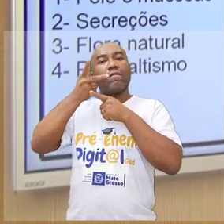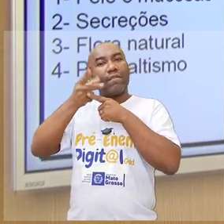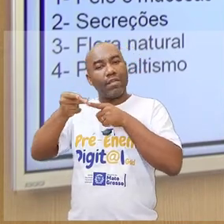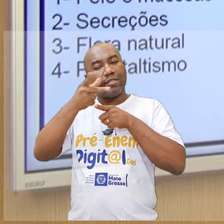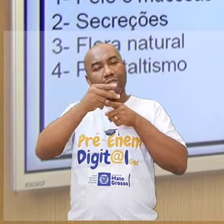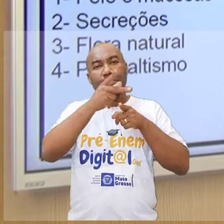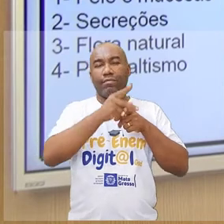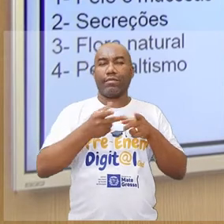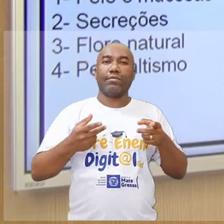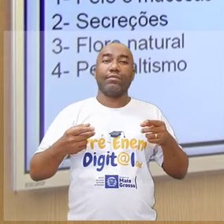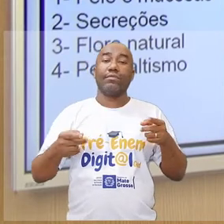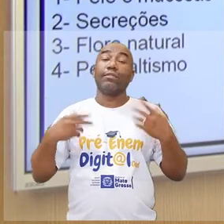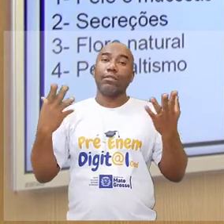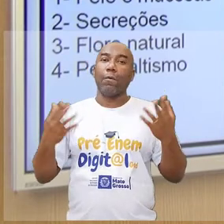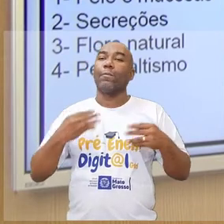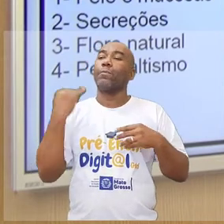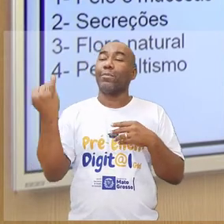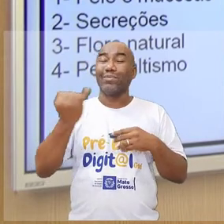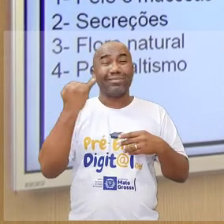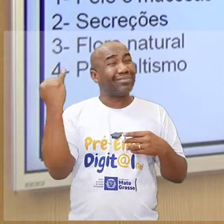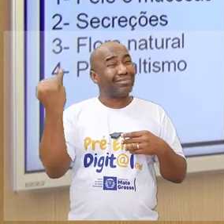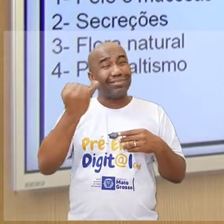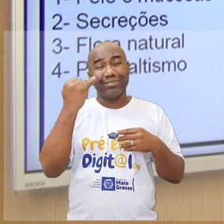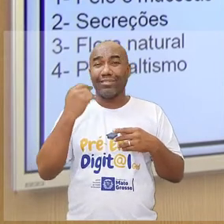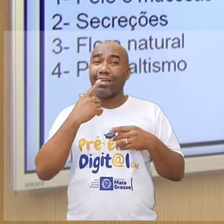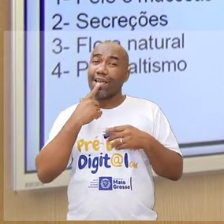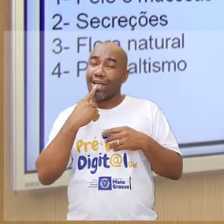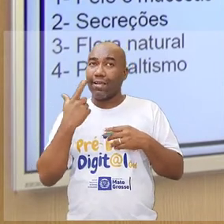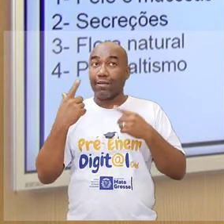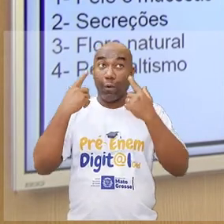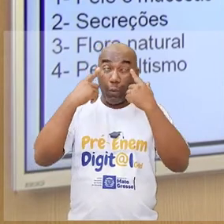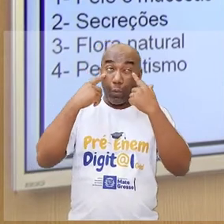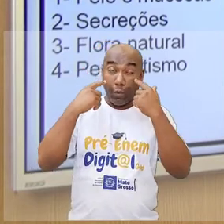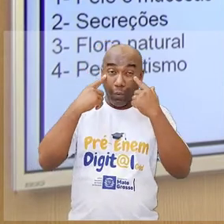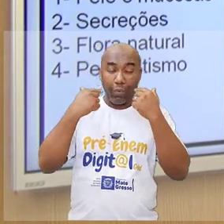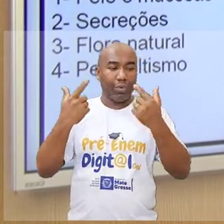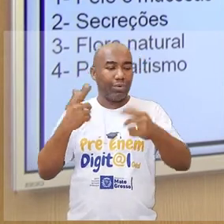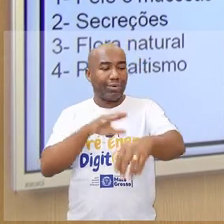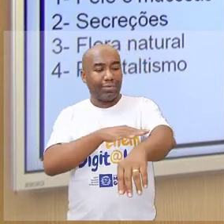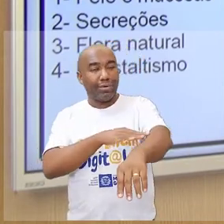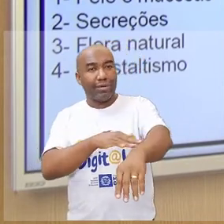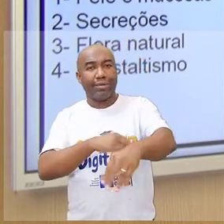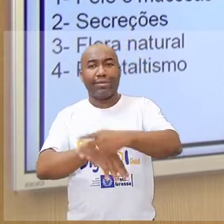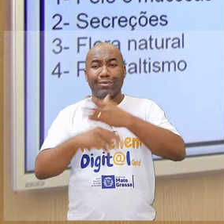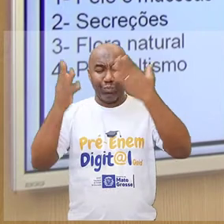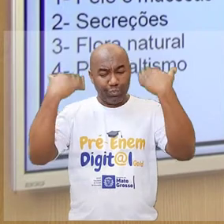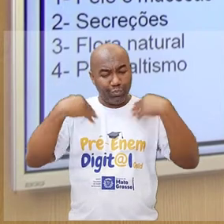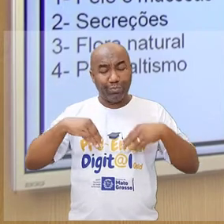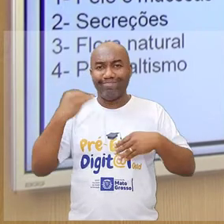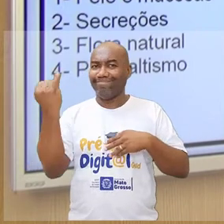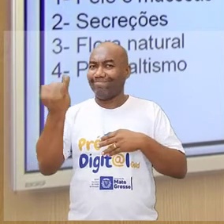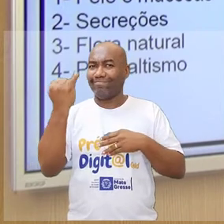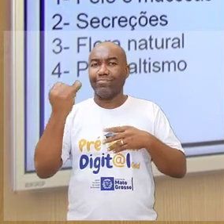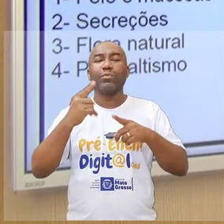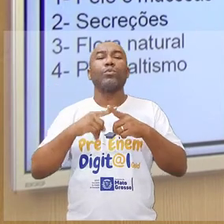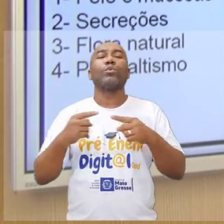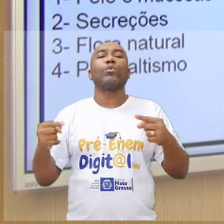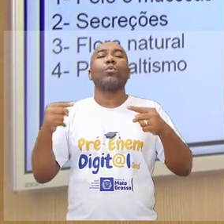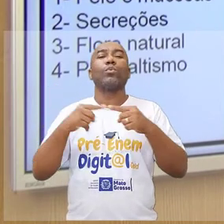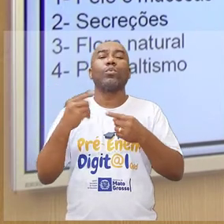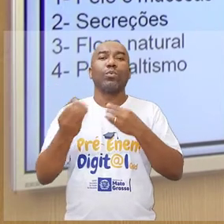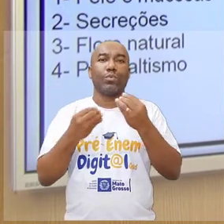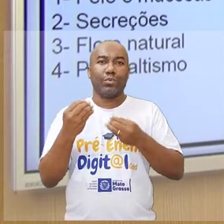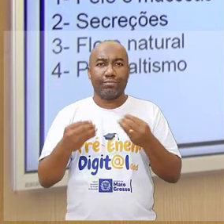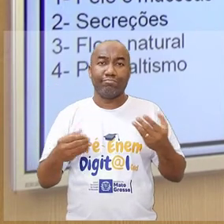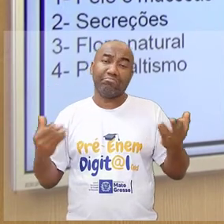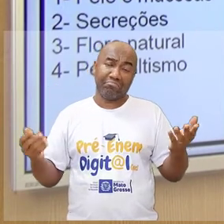invasores. Mas, além dessas barreiras naturais, nós temos a capacidade de